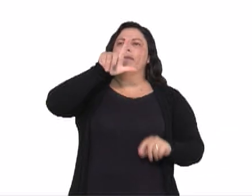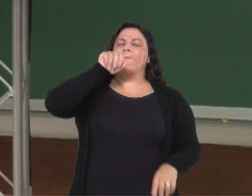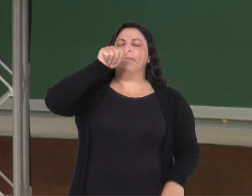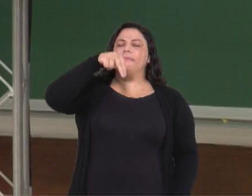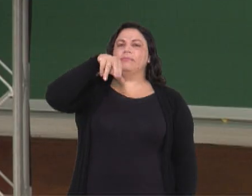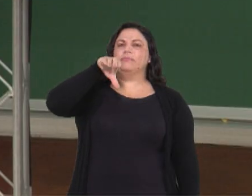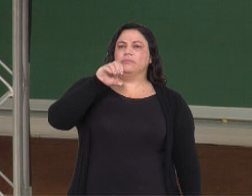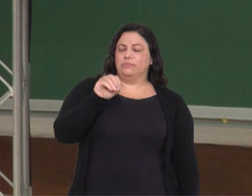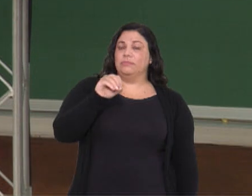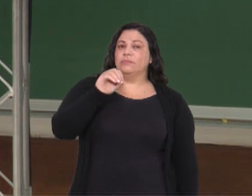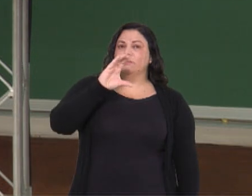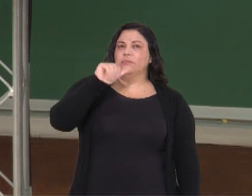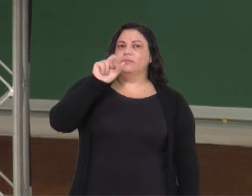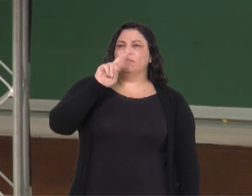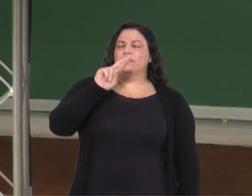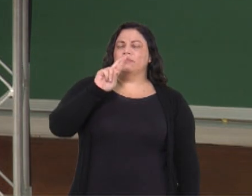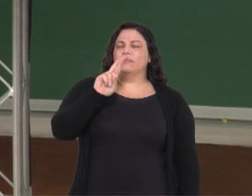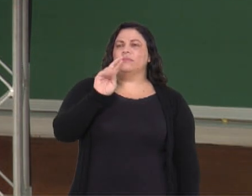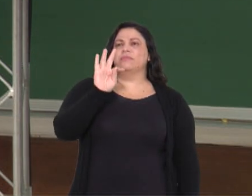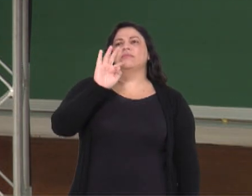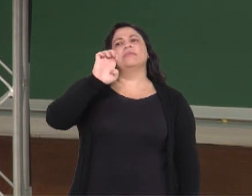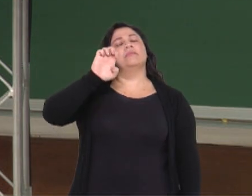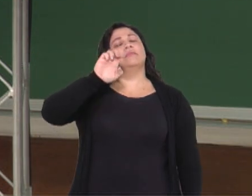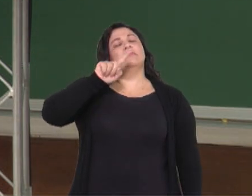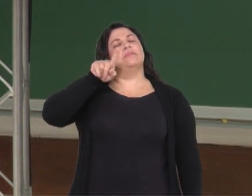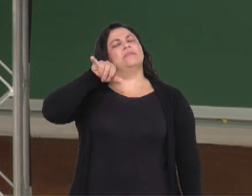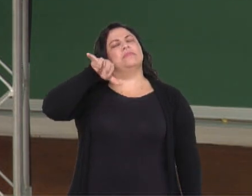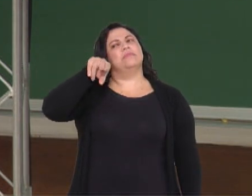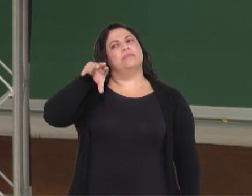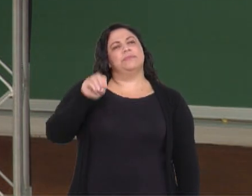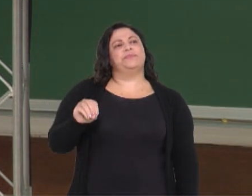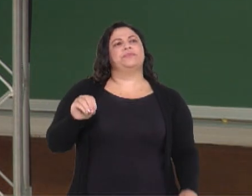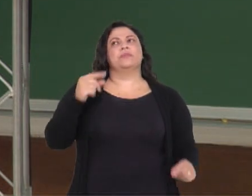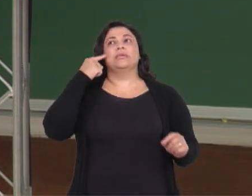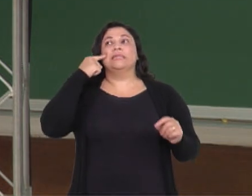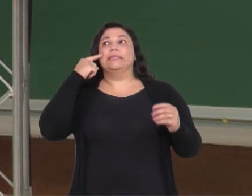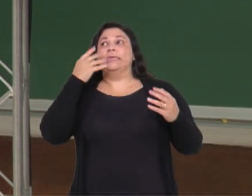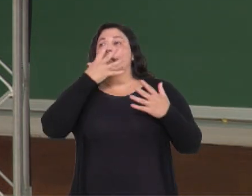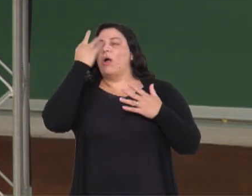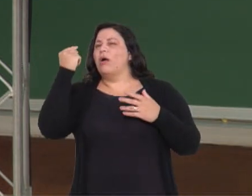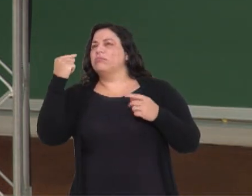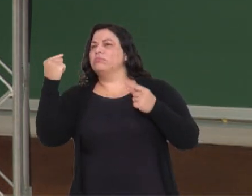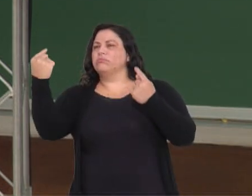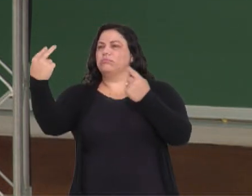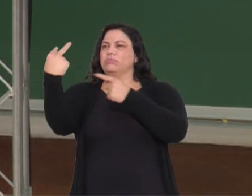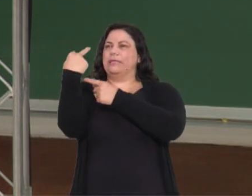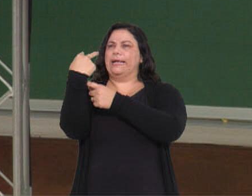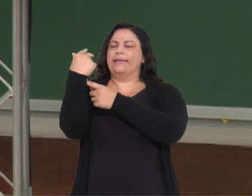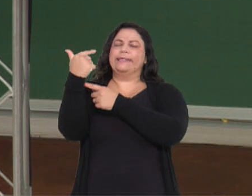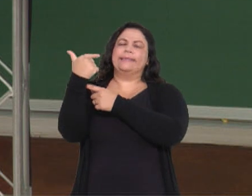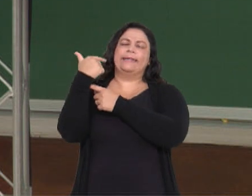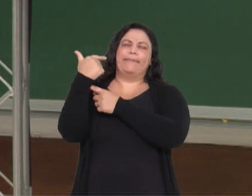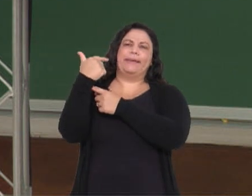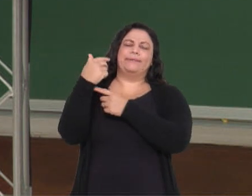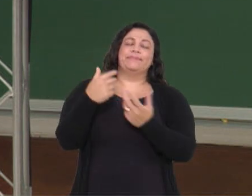Tá? Na 2 aqui, eu me esqueço, e vou na 1, aqui é na 2. Ela é representada pela seguinte expressão.